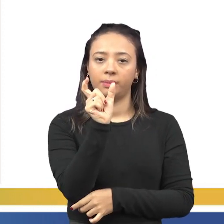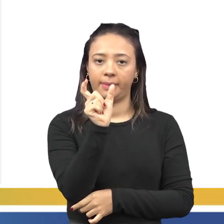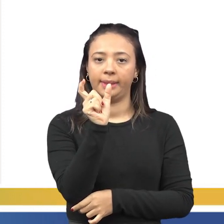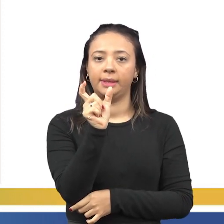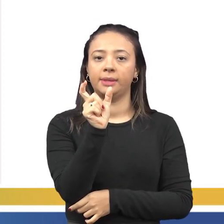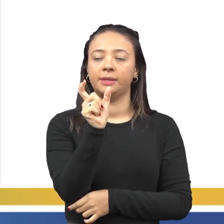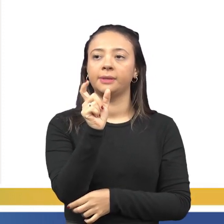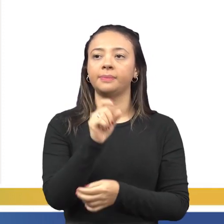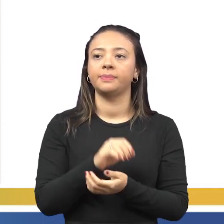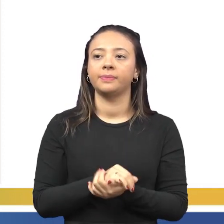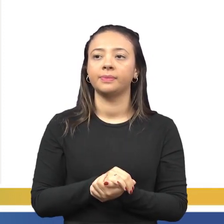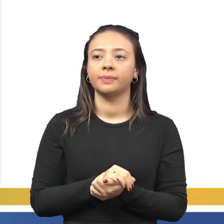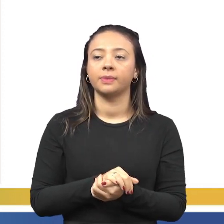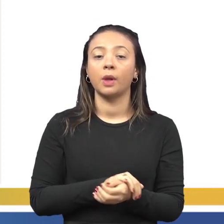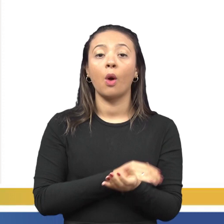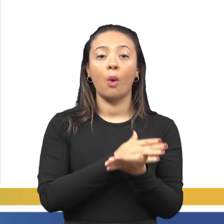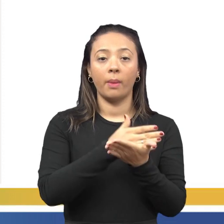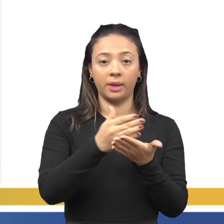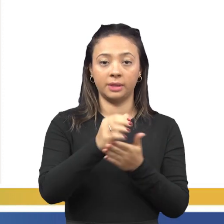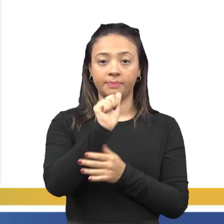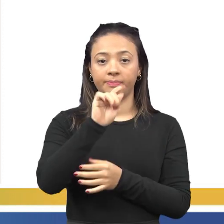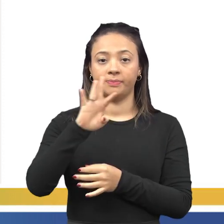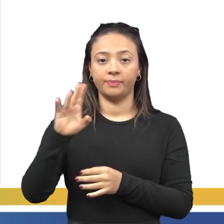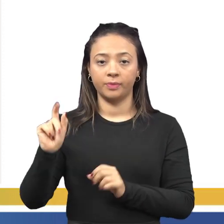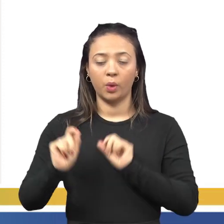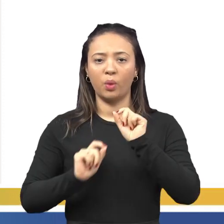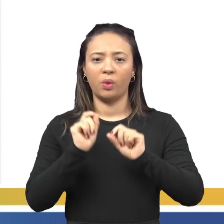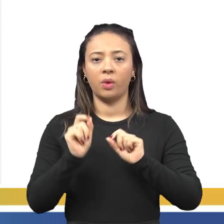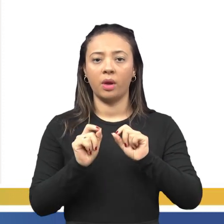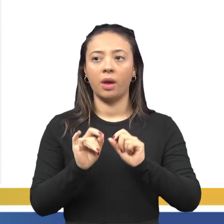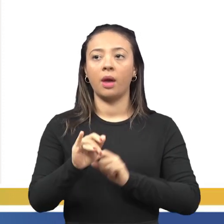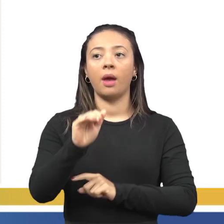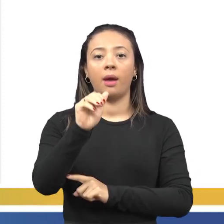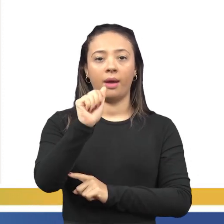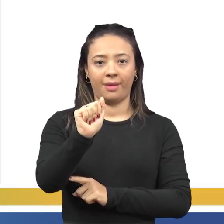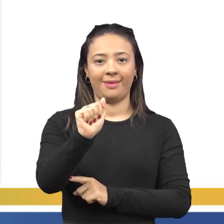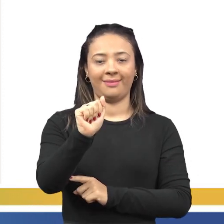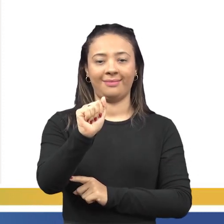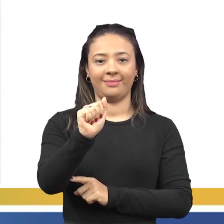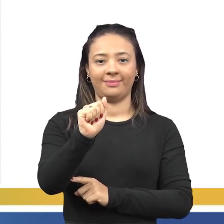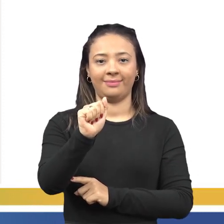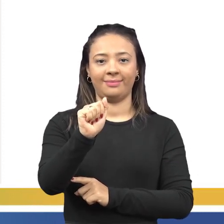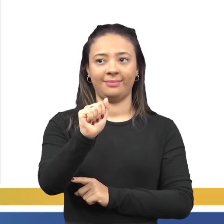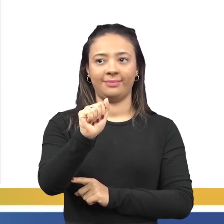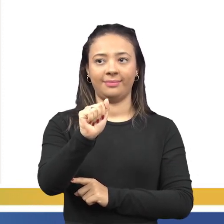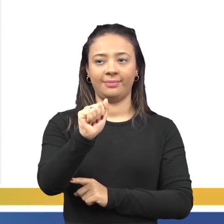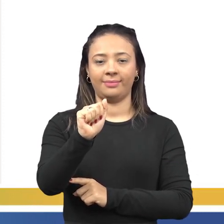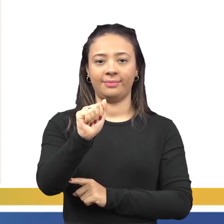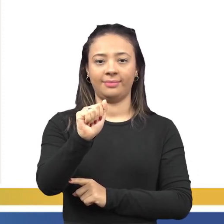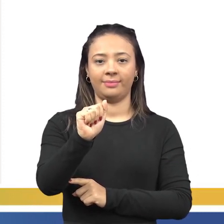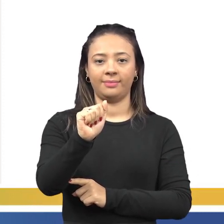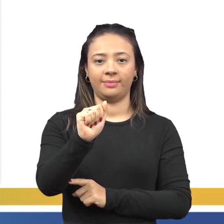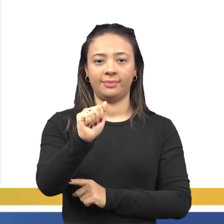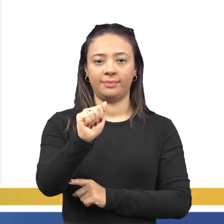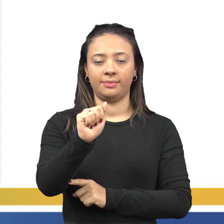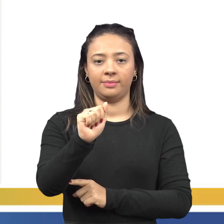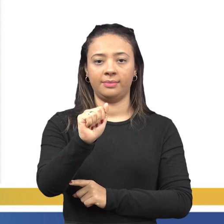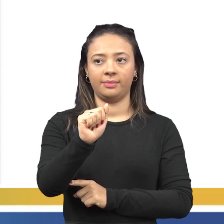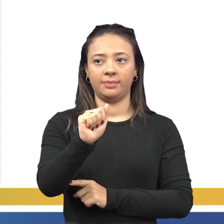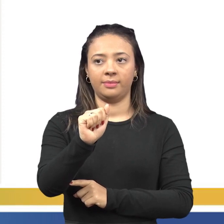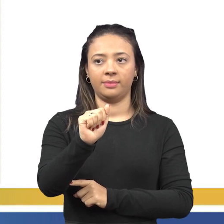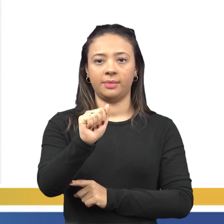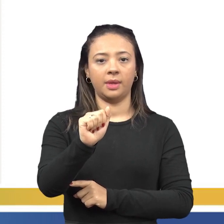certo? Começamos aí o alfabeto com a vogal A, certo? A, decimos sempre A. Esse A